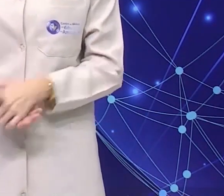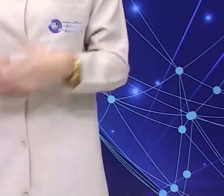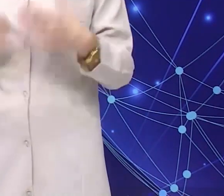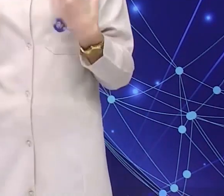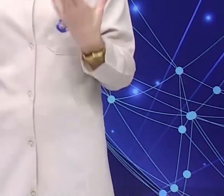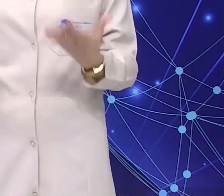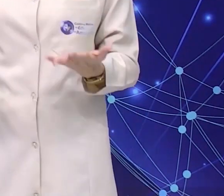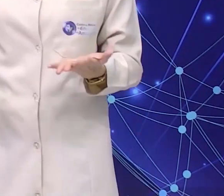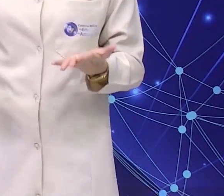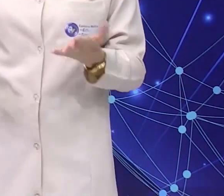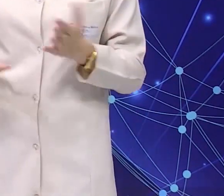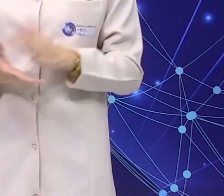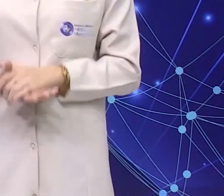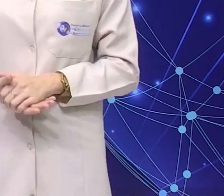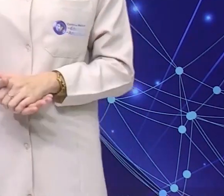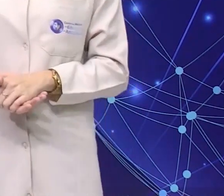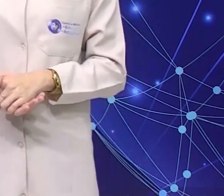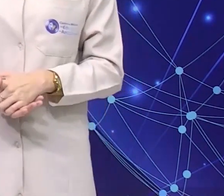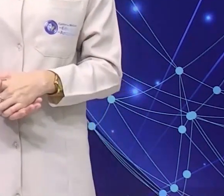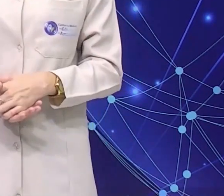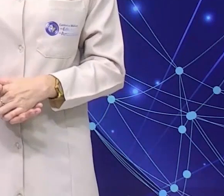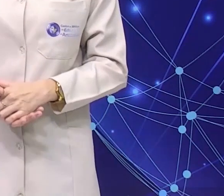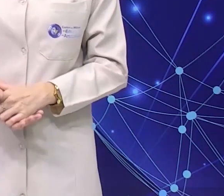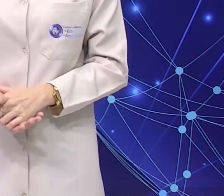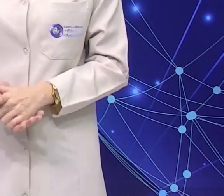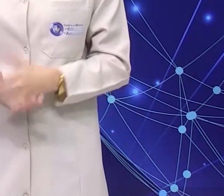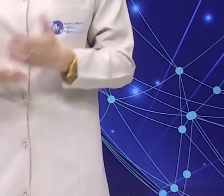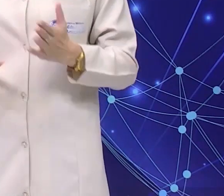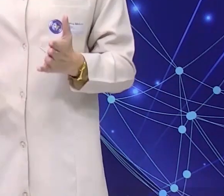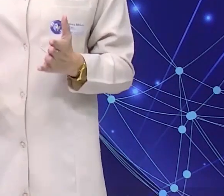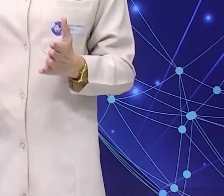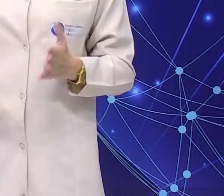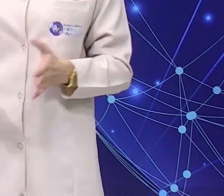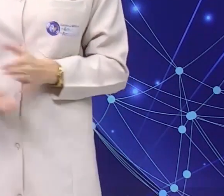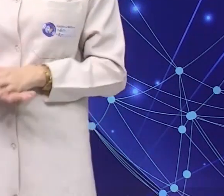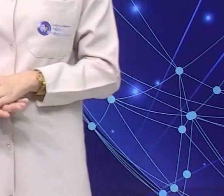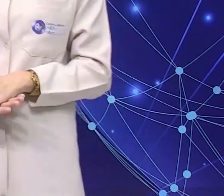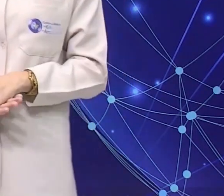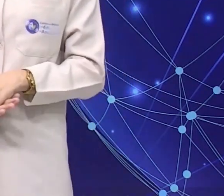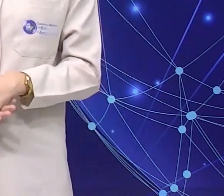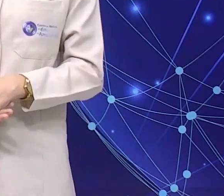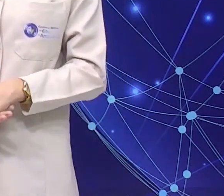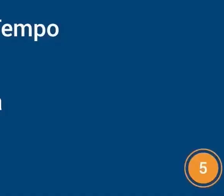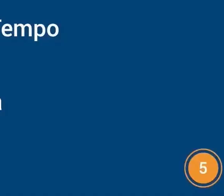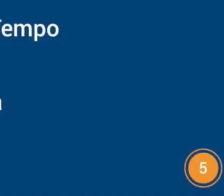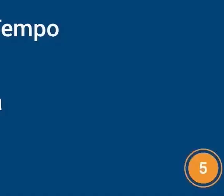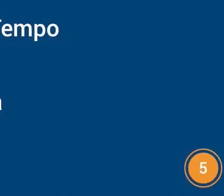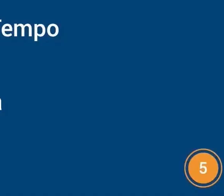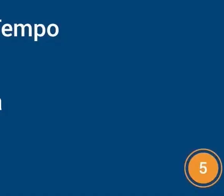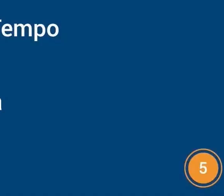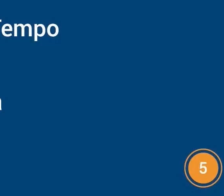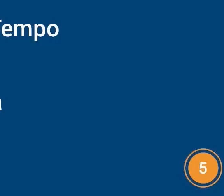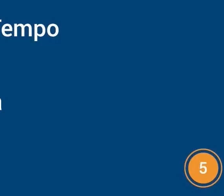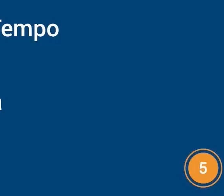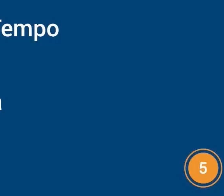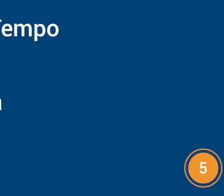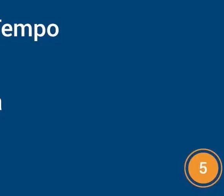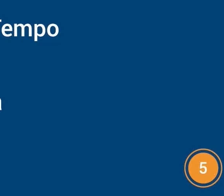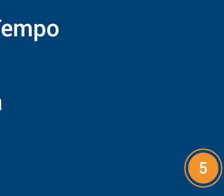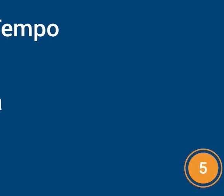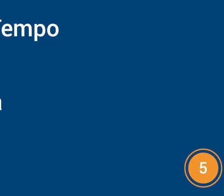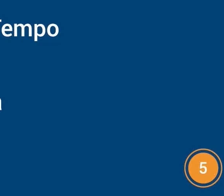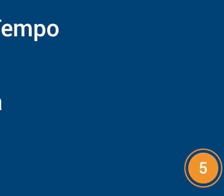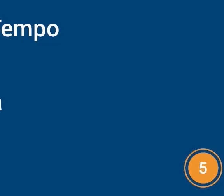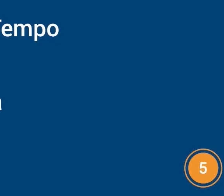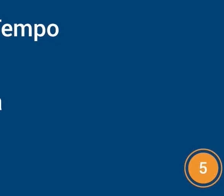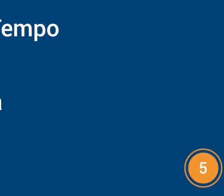dos mapas e conhecer também aí o conceito de mapa. Mas antes disso, né, vamos fazer a nossa revisão, né, para a gente